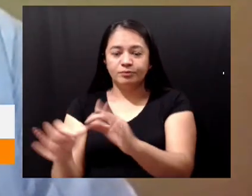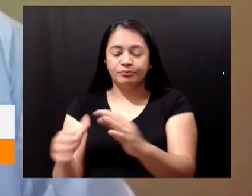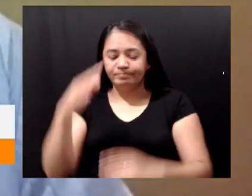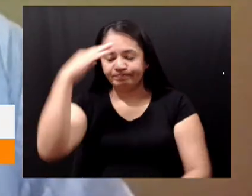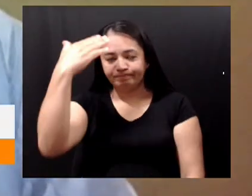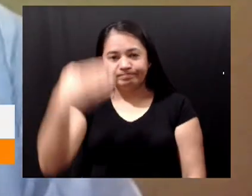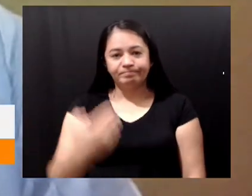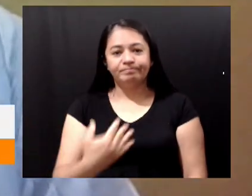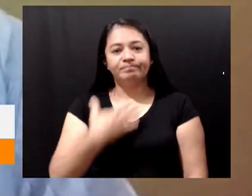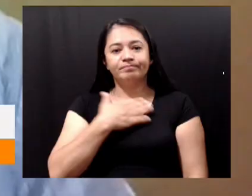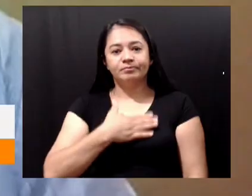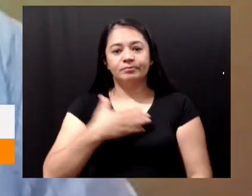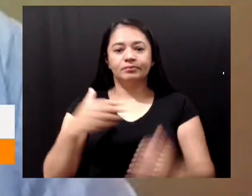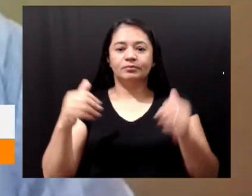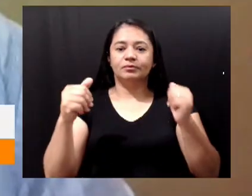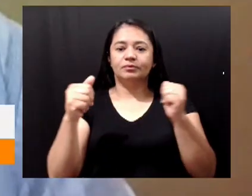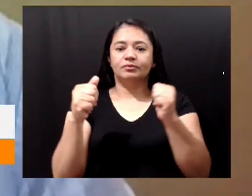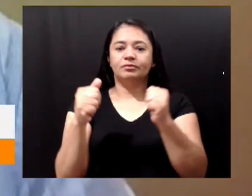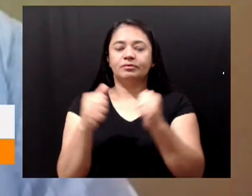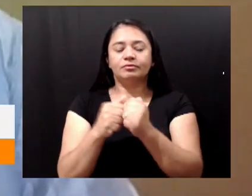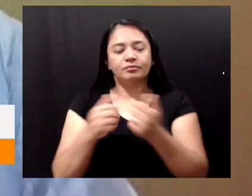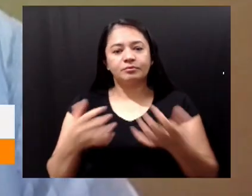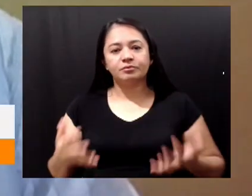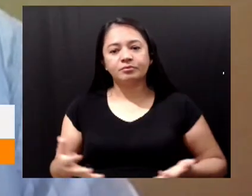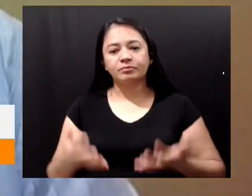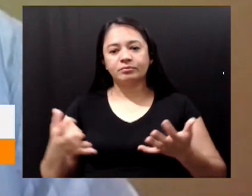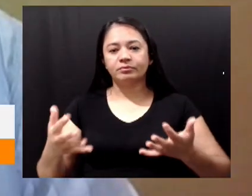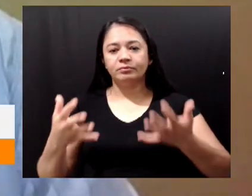estar aqui contribuindo de alguma forma para